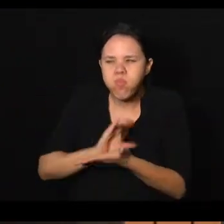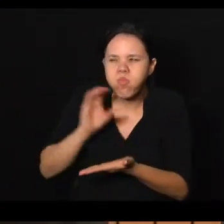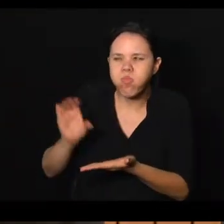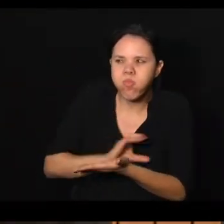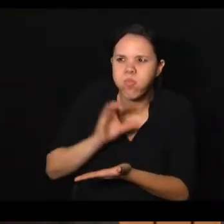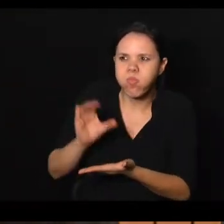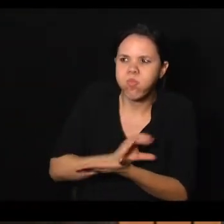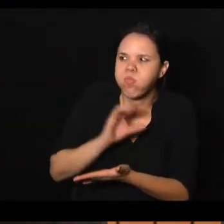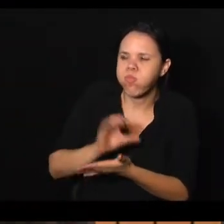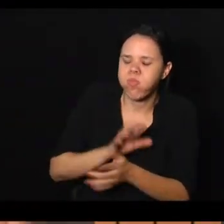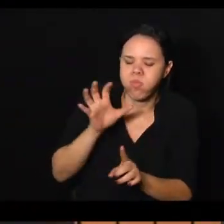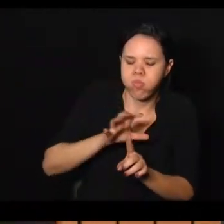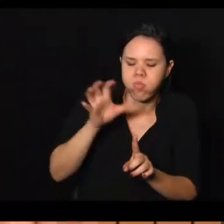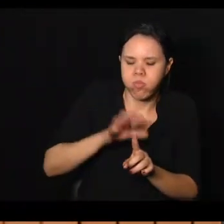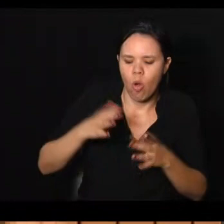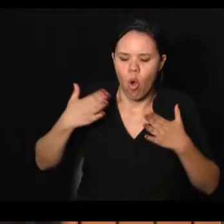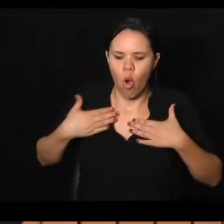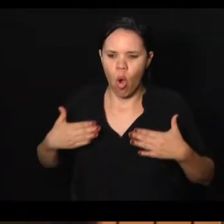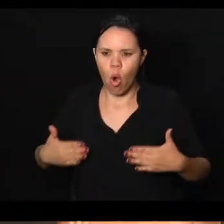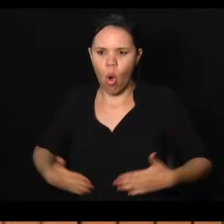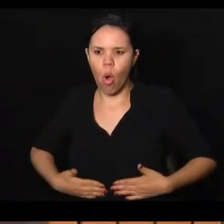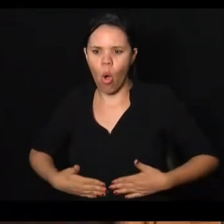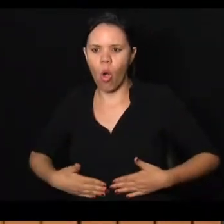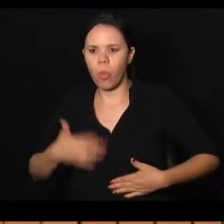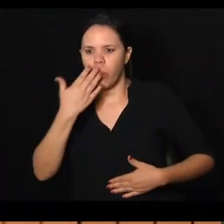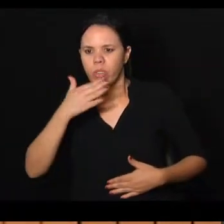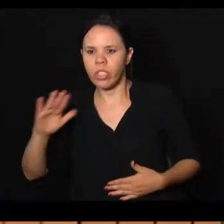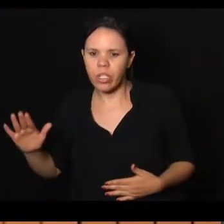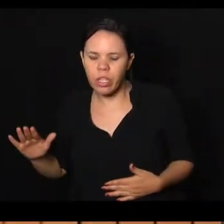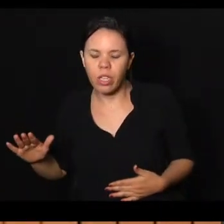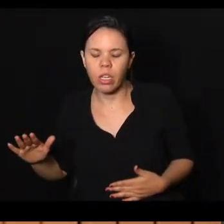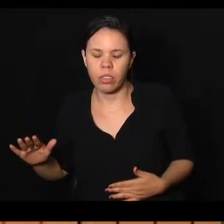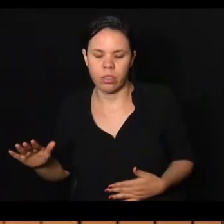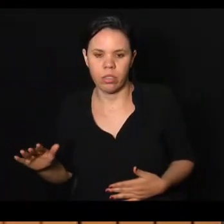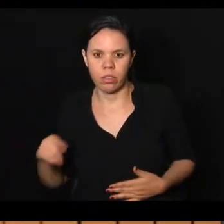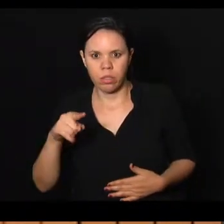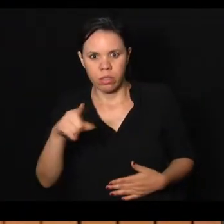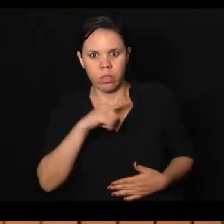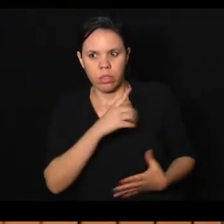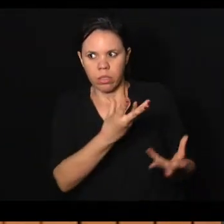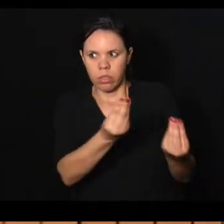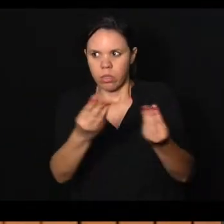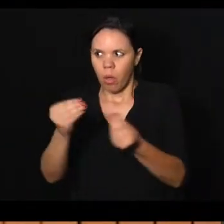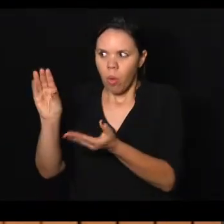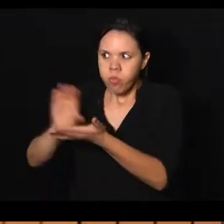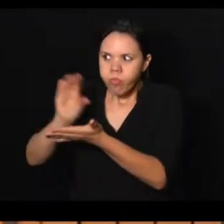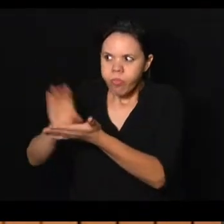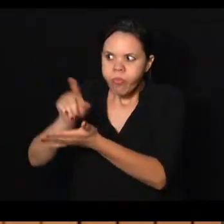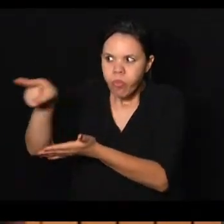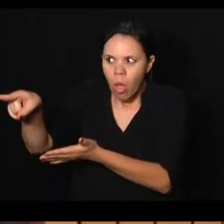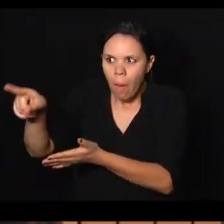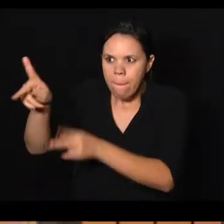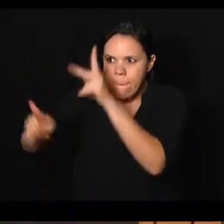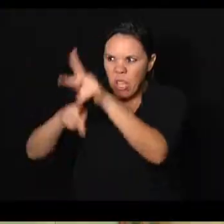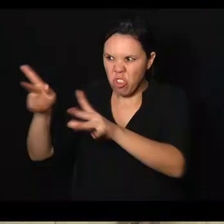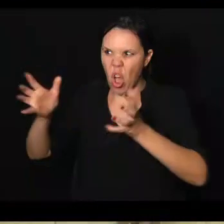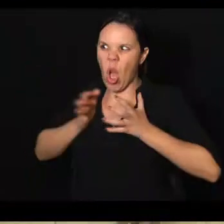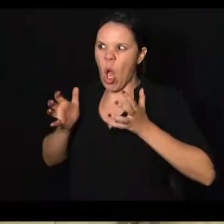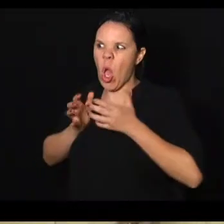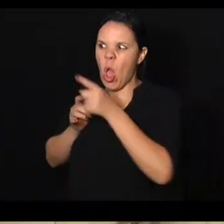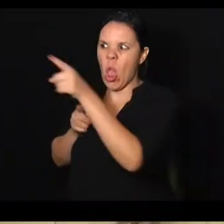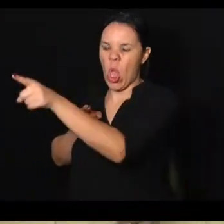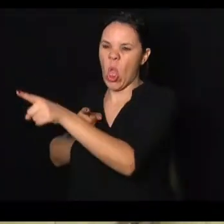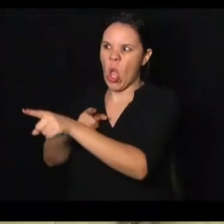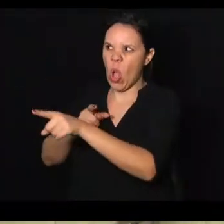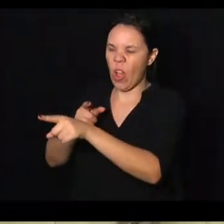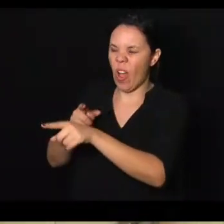rosto, em cima do corpo de nossas crianças. E eles têm muito dinheiro e são poderosos. E eles estão